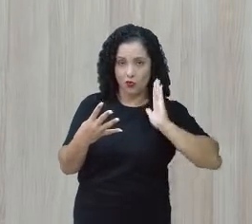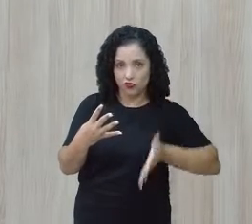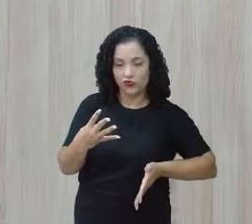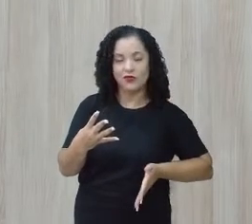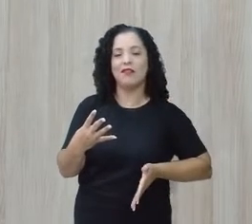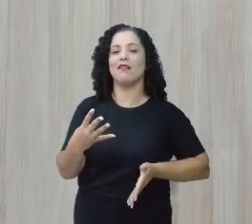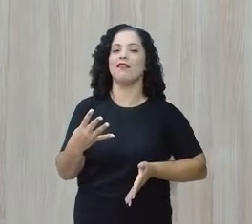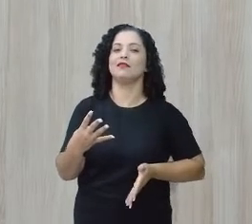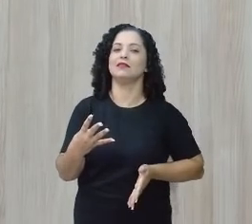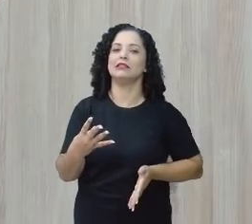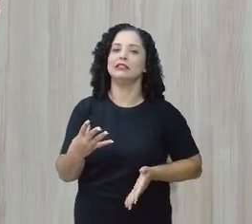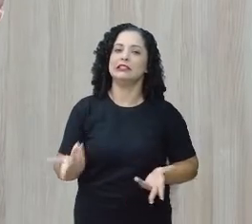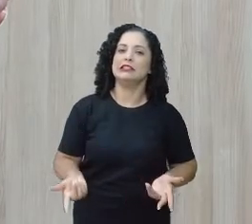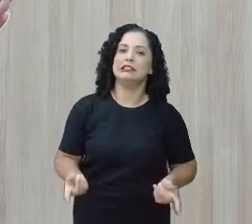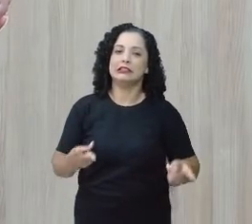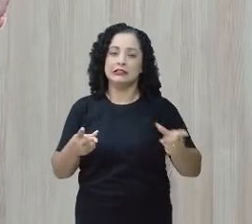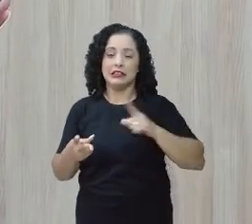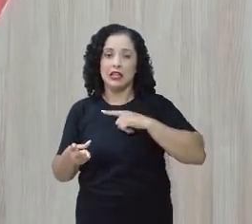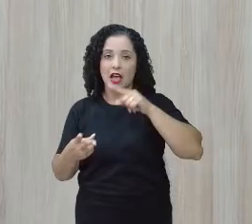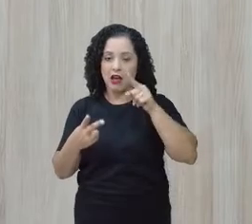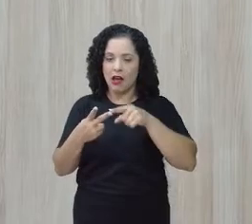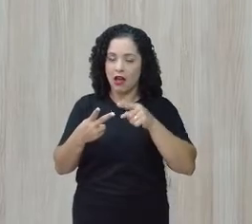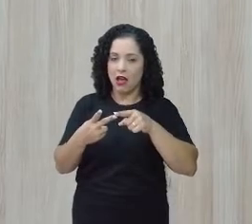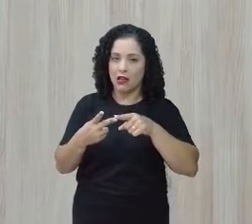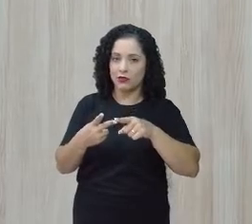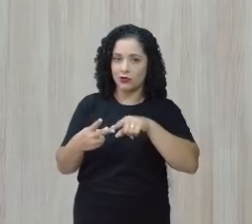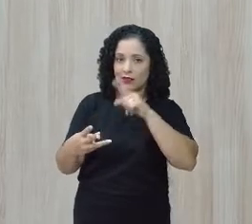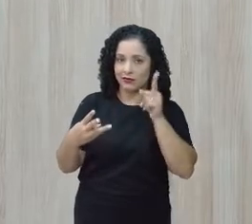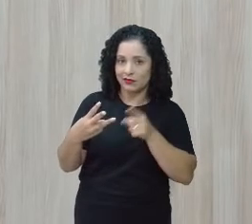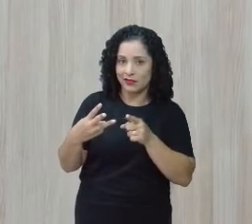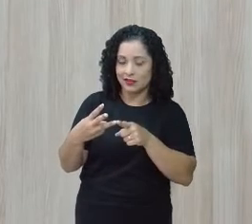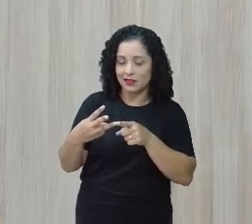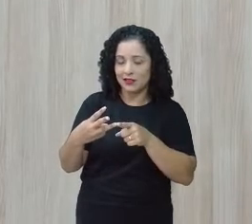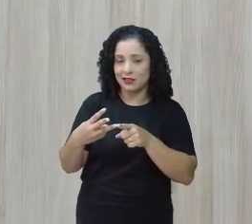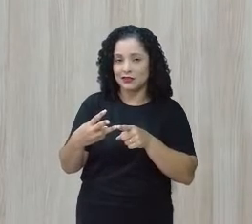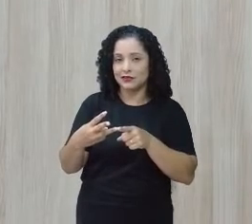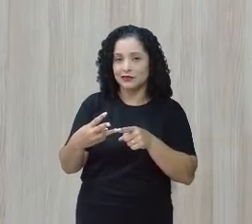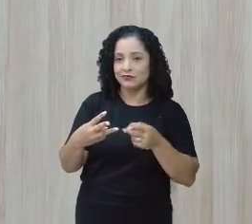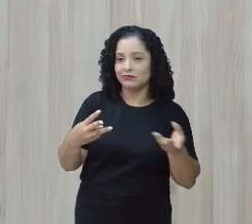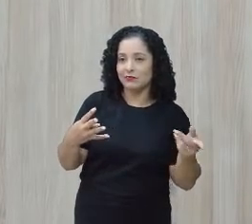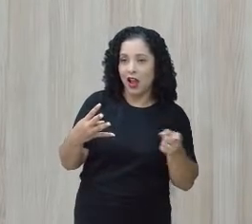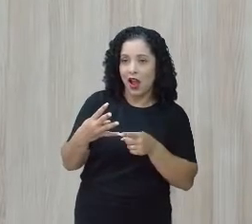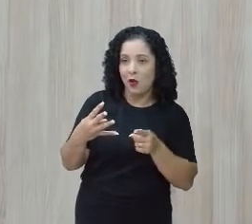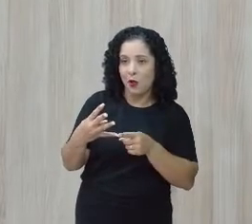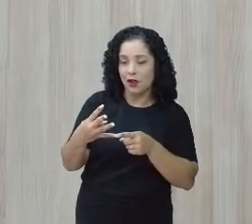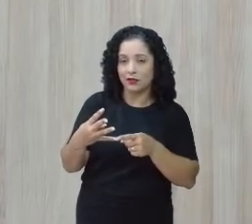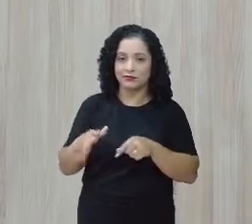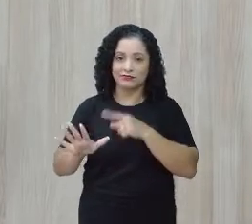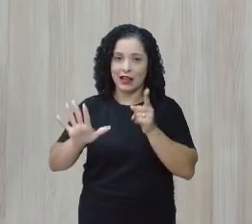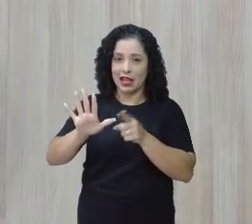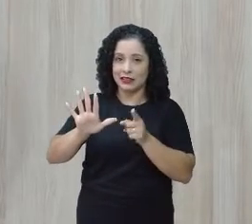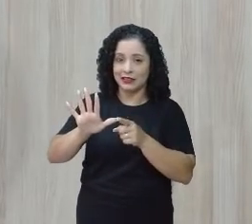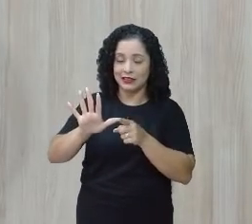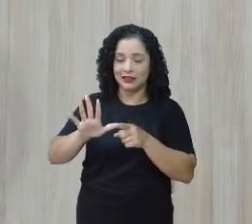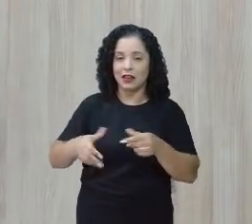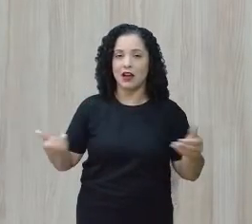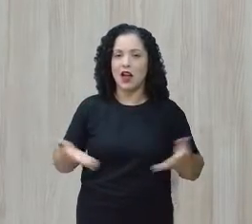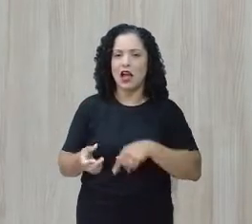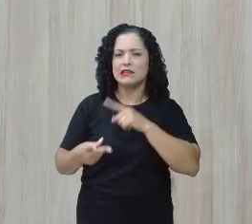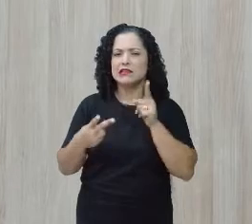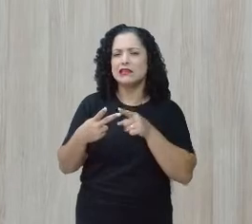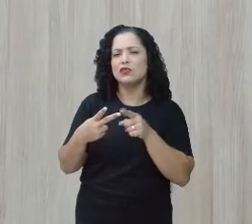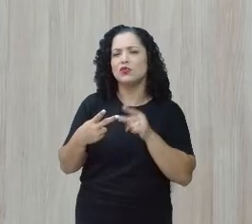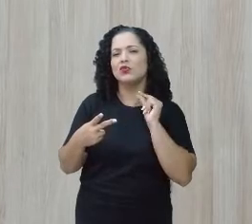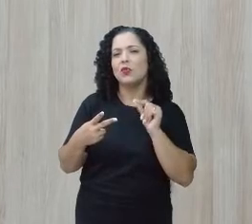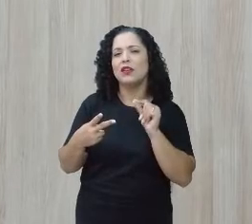fizemos, a questão da segunda, a terceira, a quarta e a quinta. Vamos lembrar, a segunda